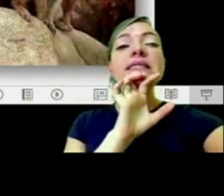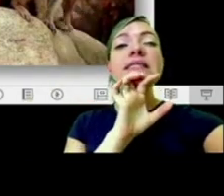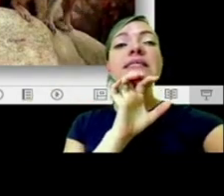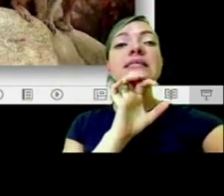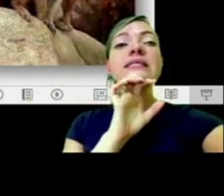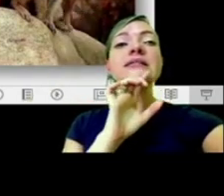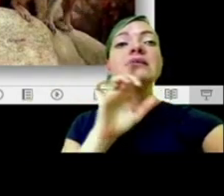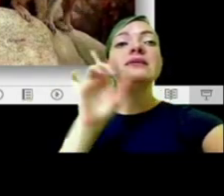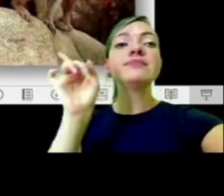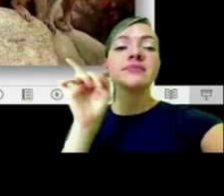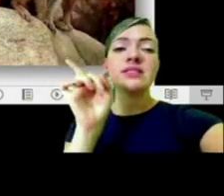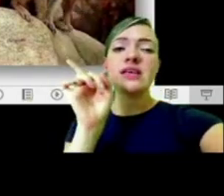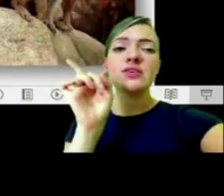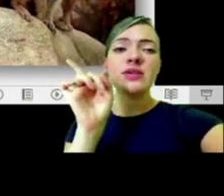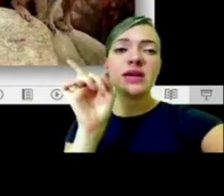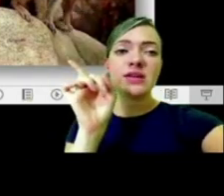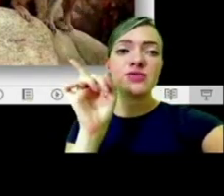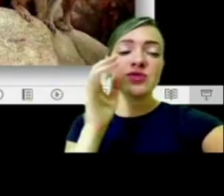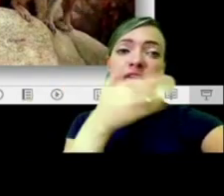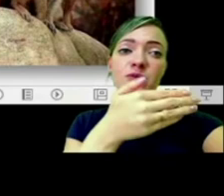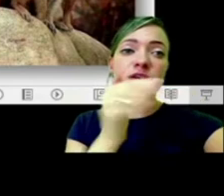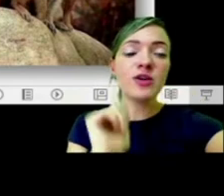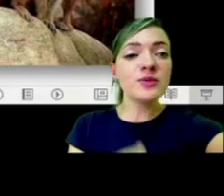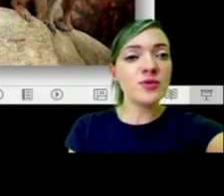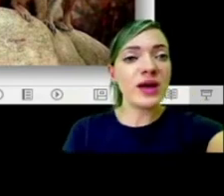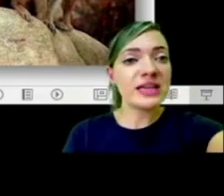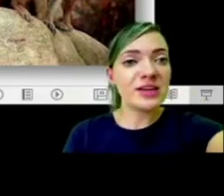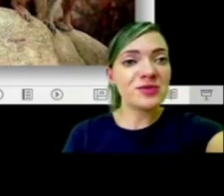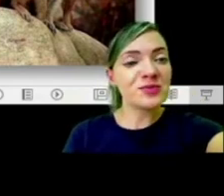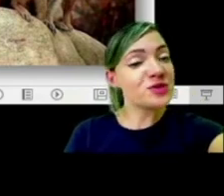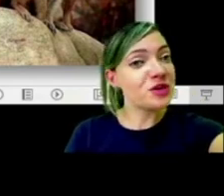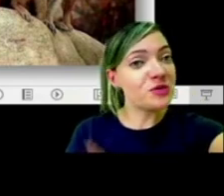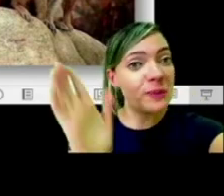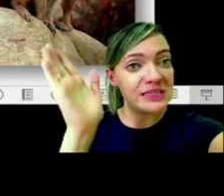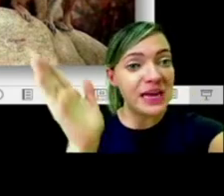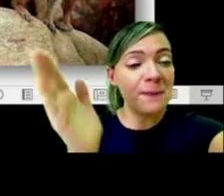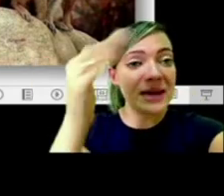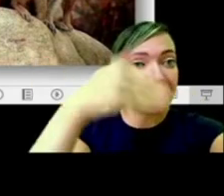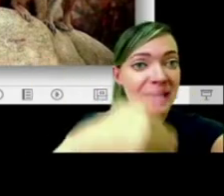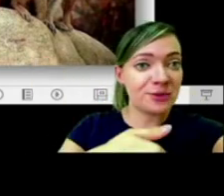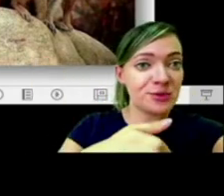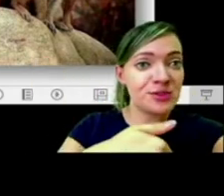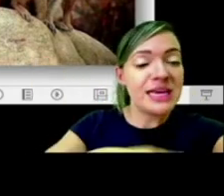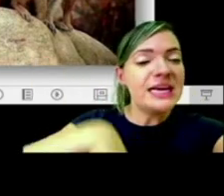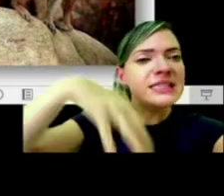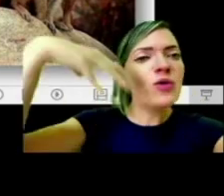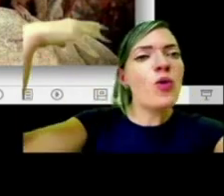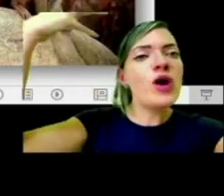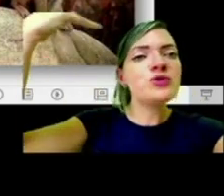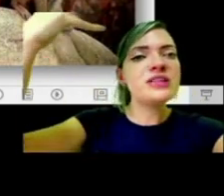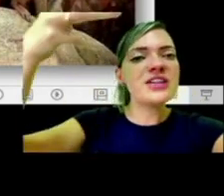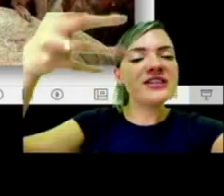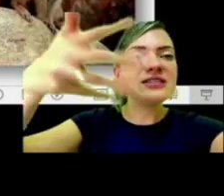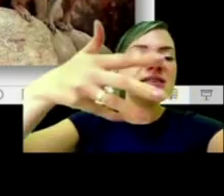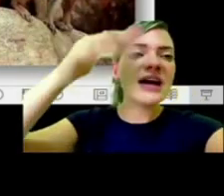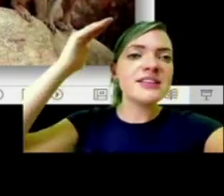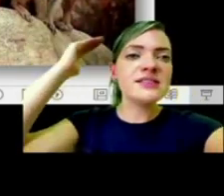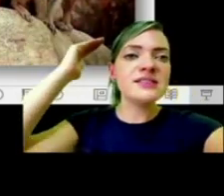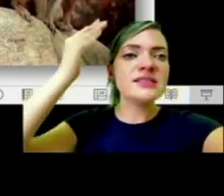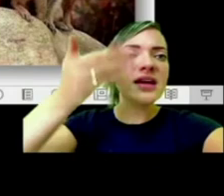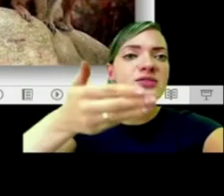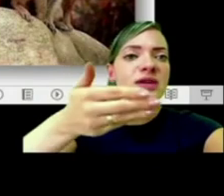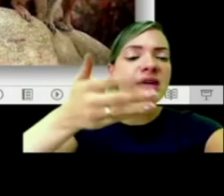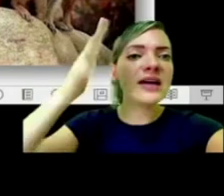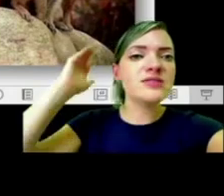aqui 100 suricatos em 1 km². Só que eu vou passar para metros. Então, quanto dá de